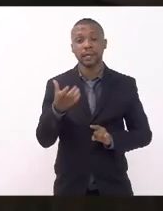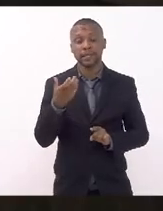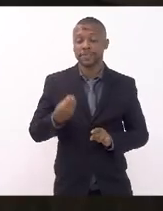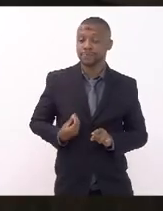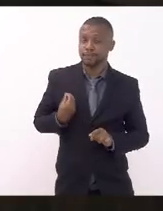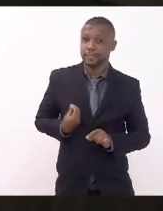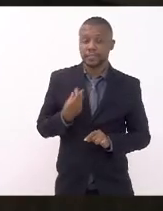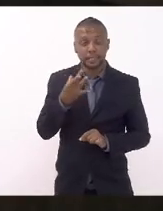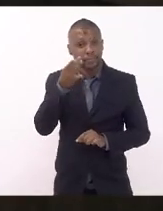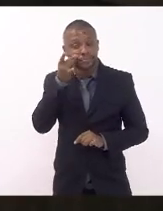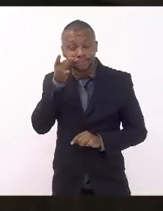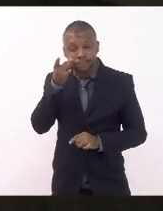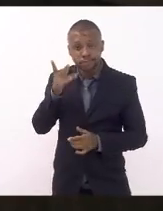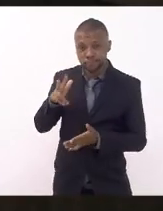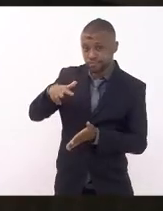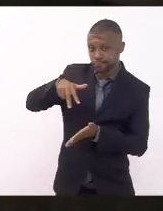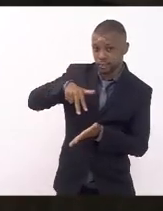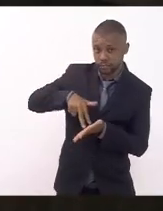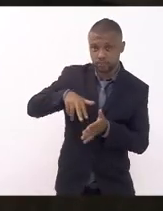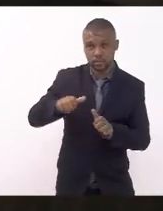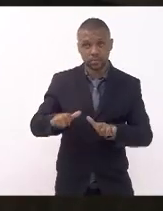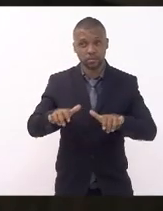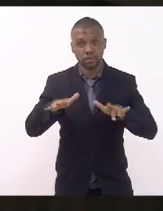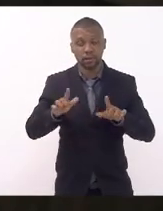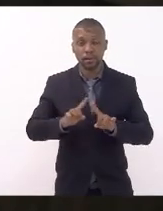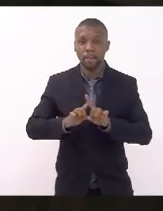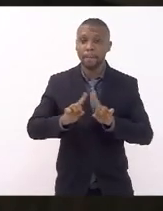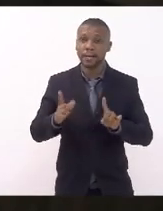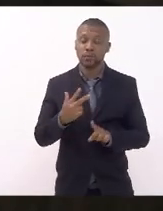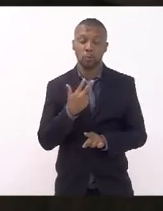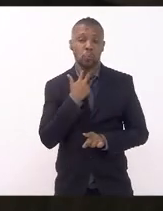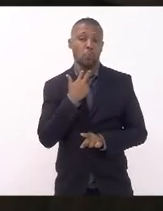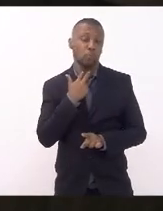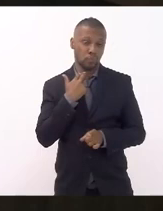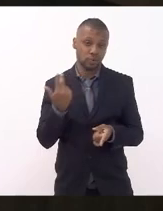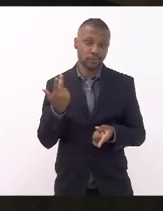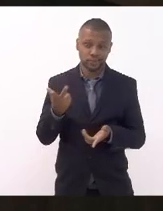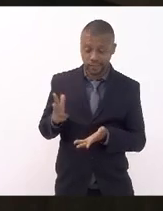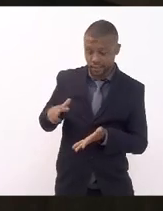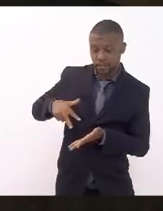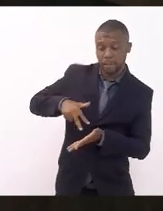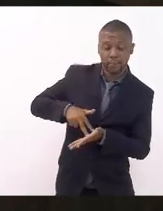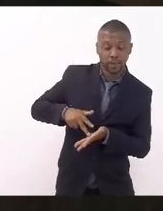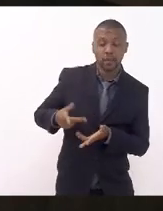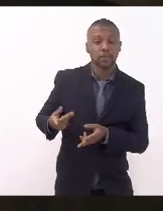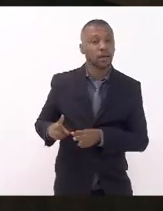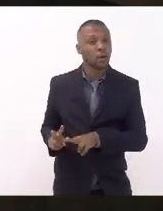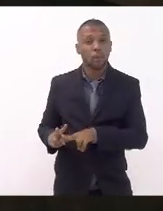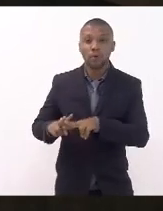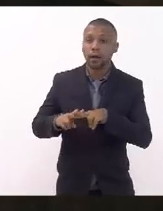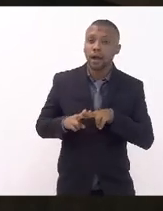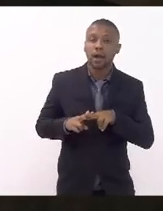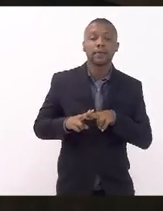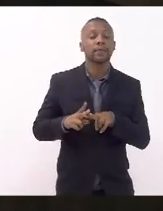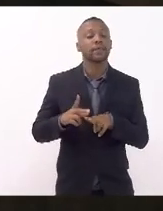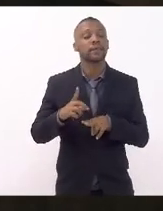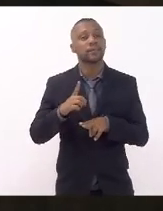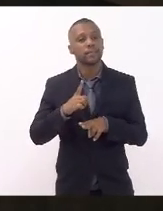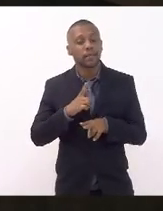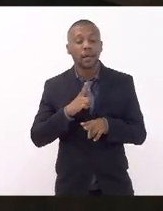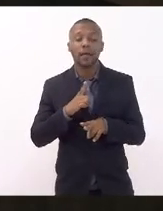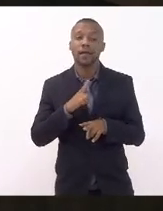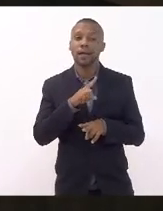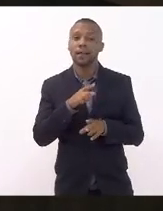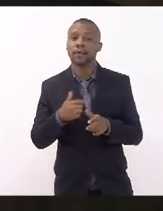aqui presencialmente, mas não pôde fazê-lo, função que está dando